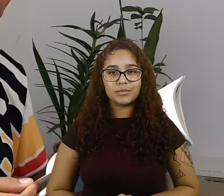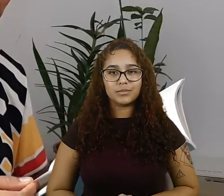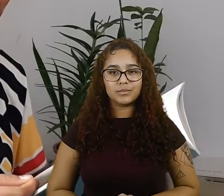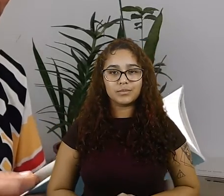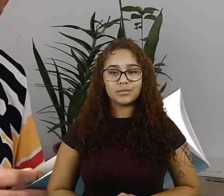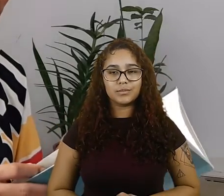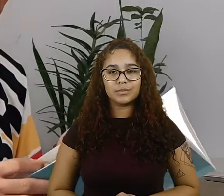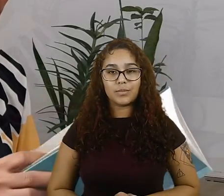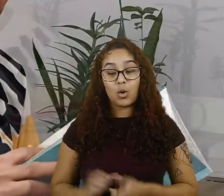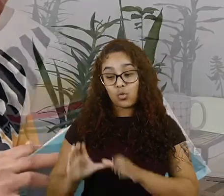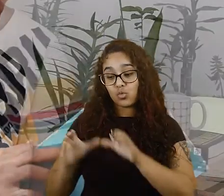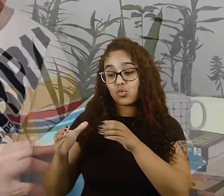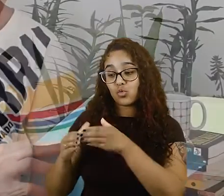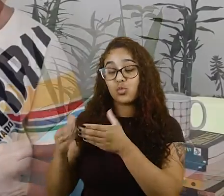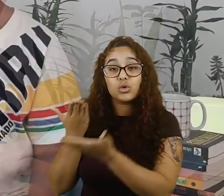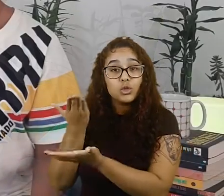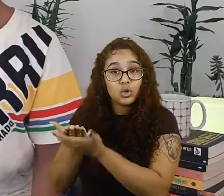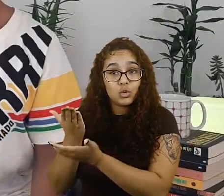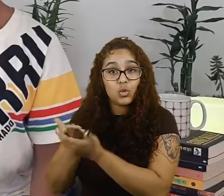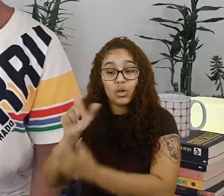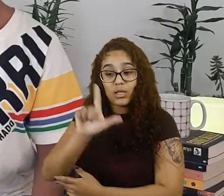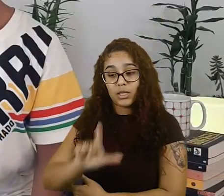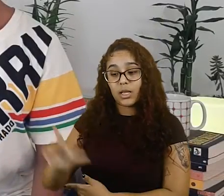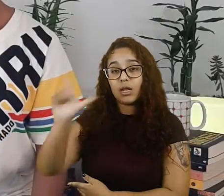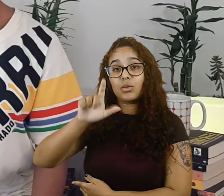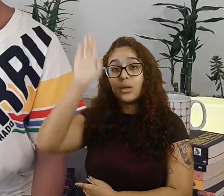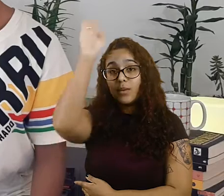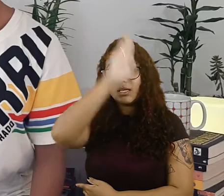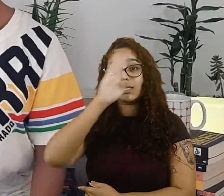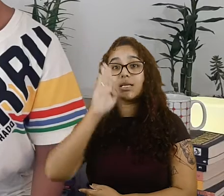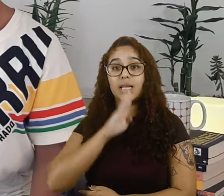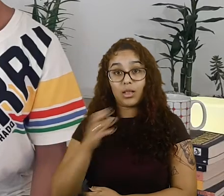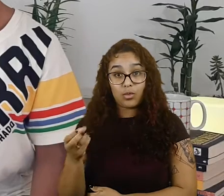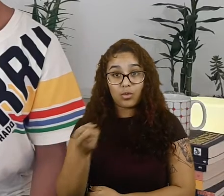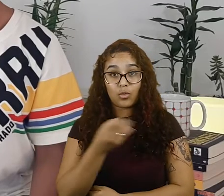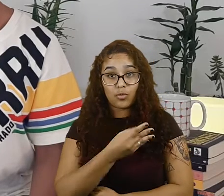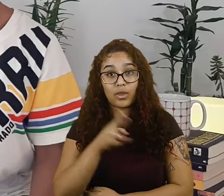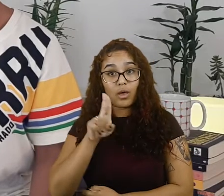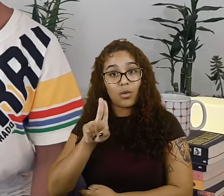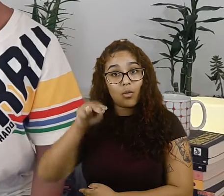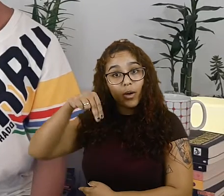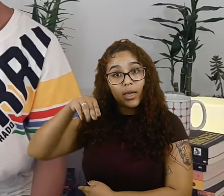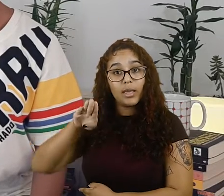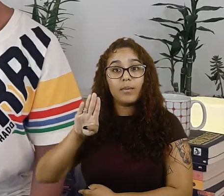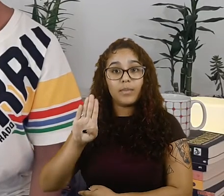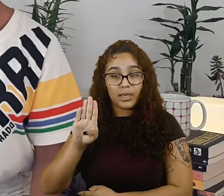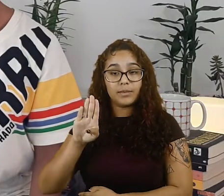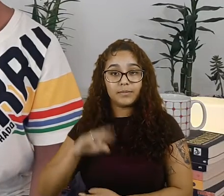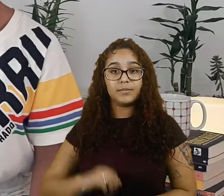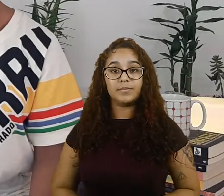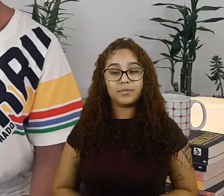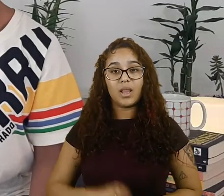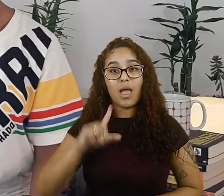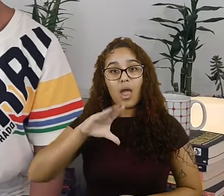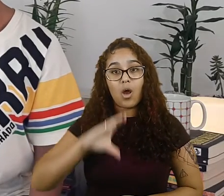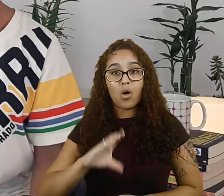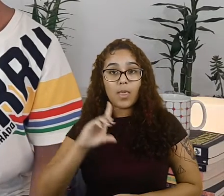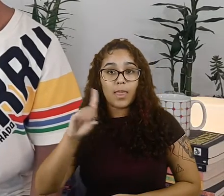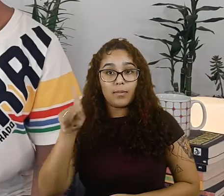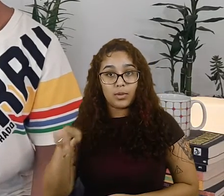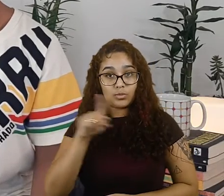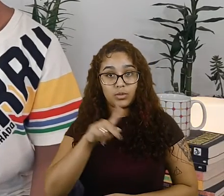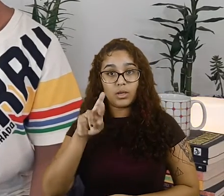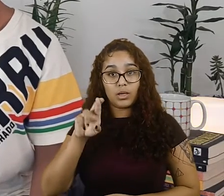Afago. O Grupo de Estudos de Literatura Brasileira Contemporânea da UNB, o